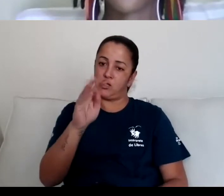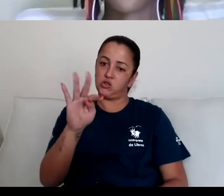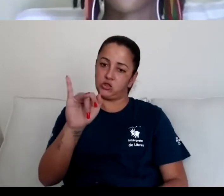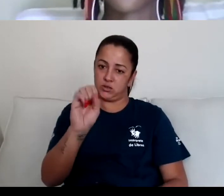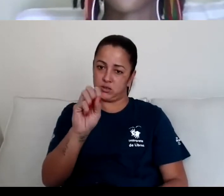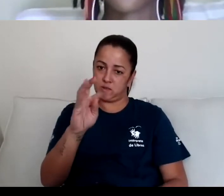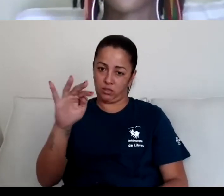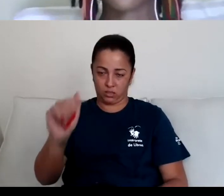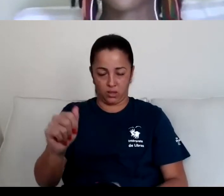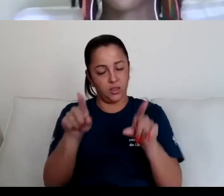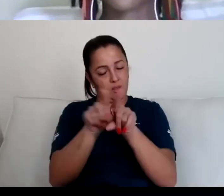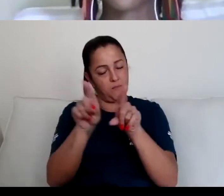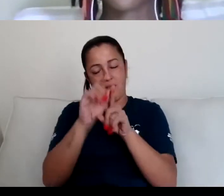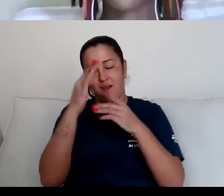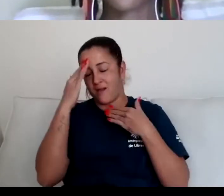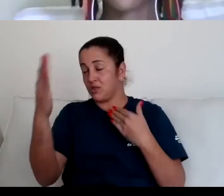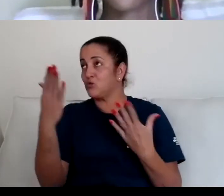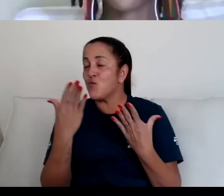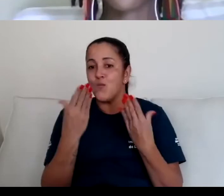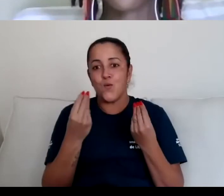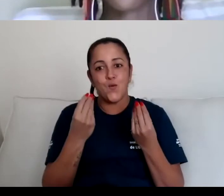Agradeço muitíssimo...